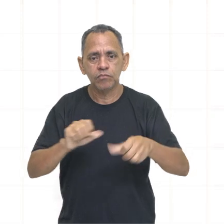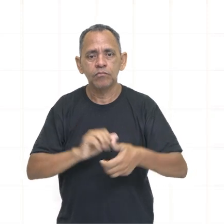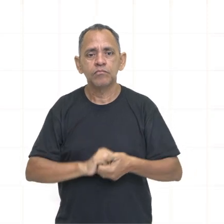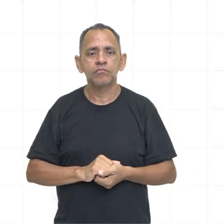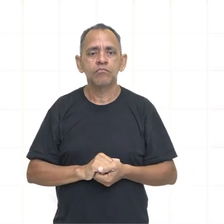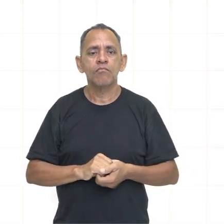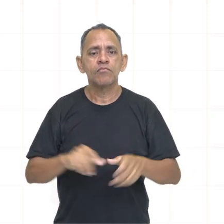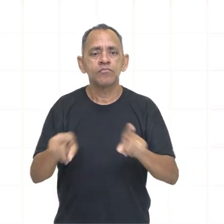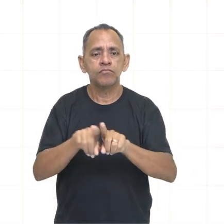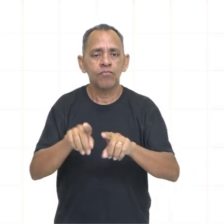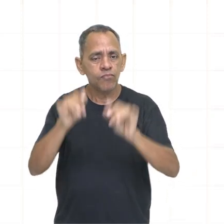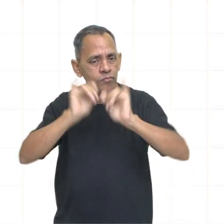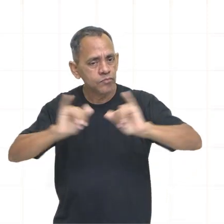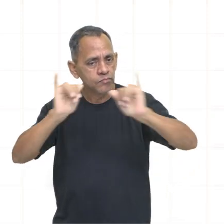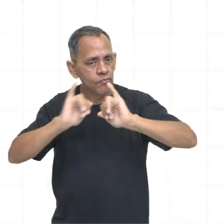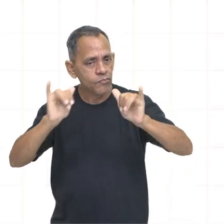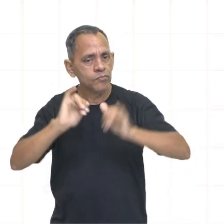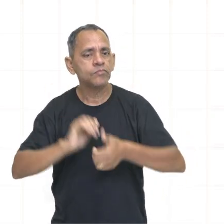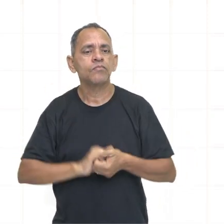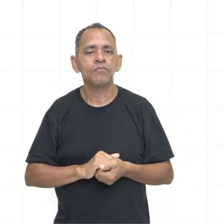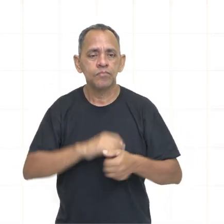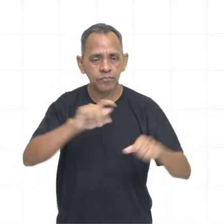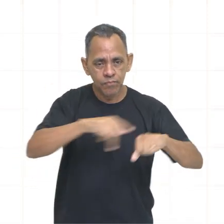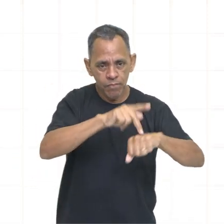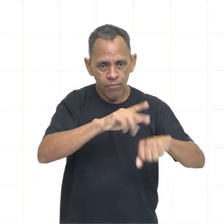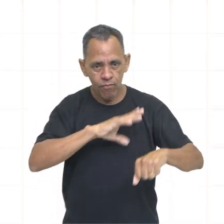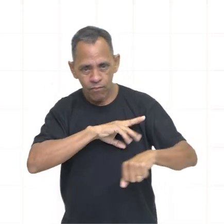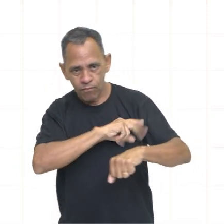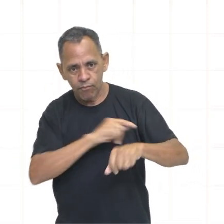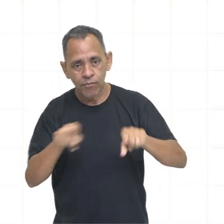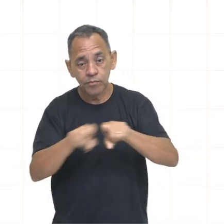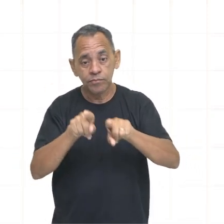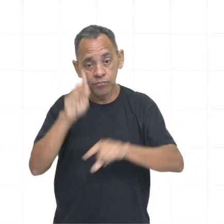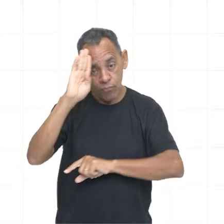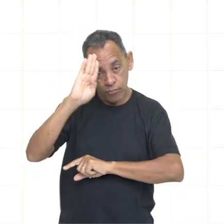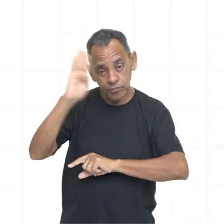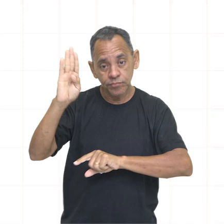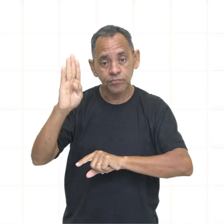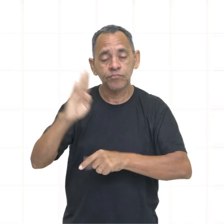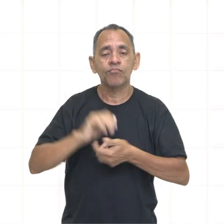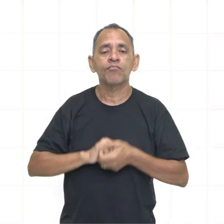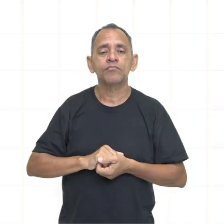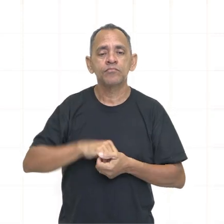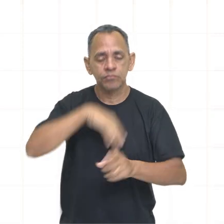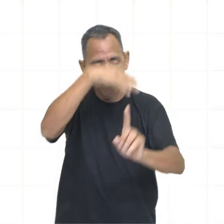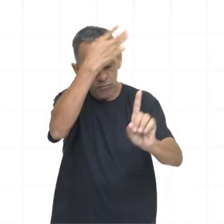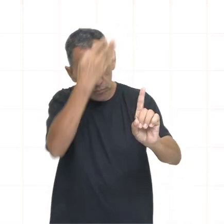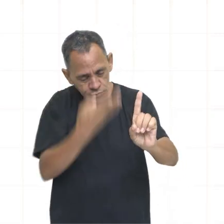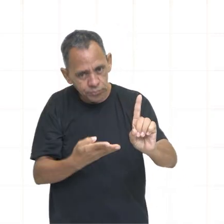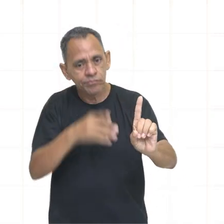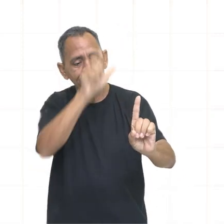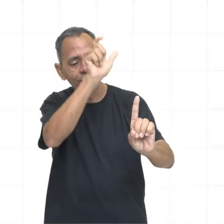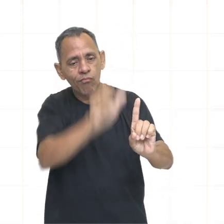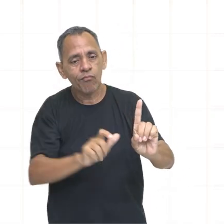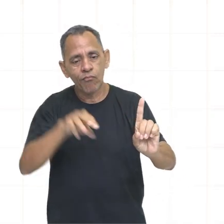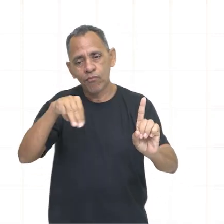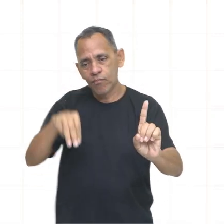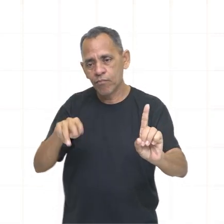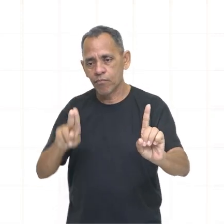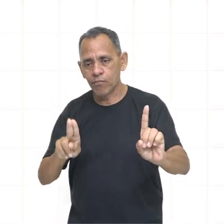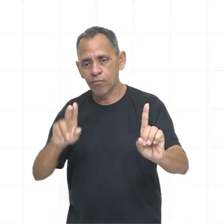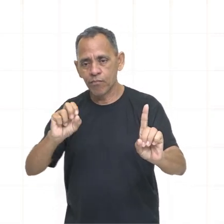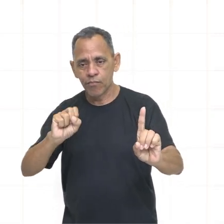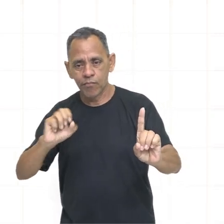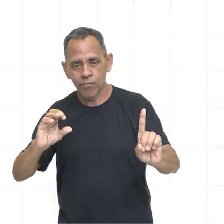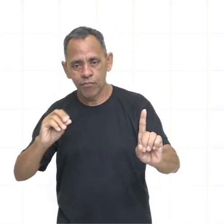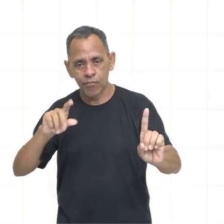do nacionalismo e militarismo, em que nós percebemos o culto à personalidade de Mussolini, que foi